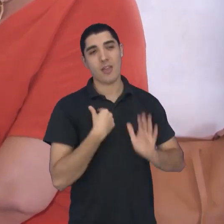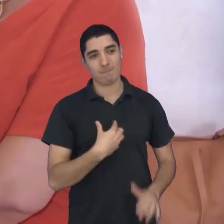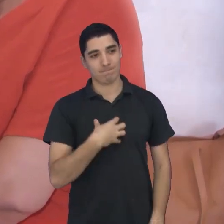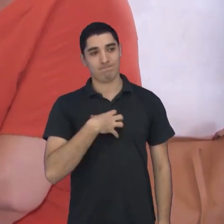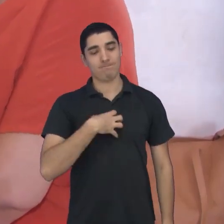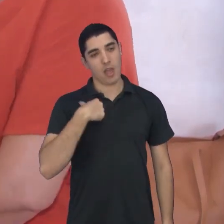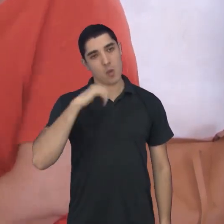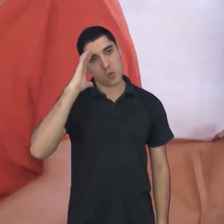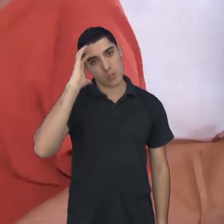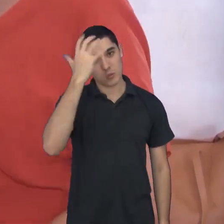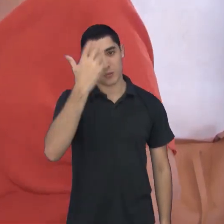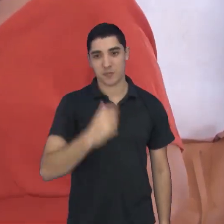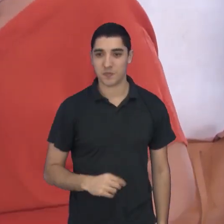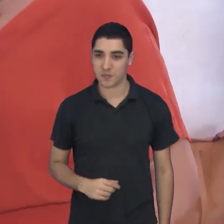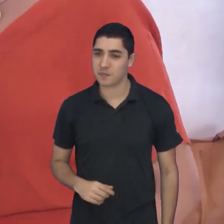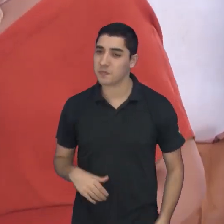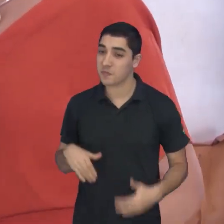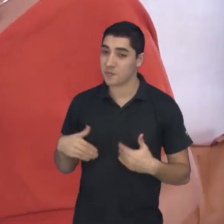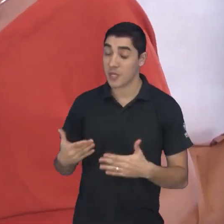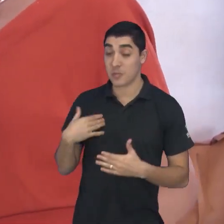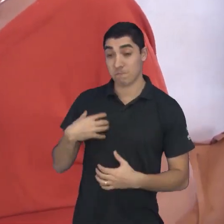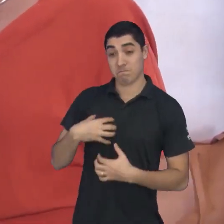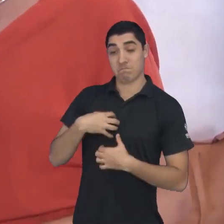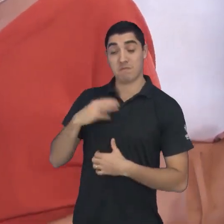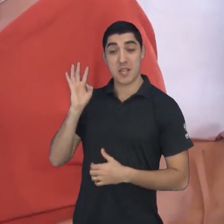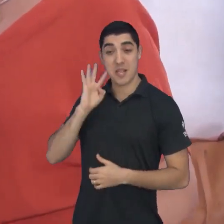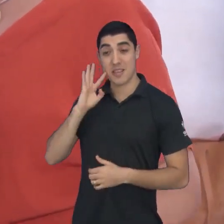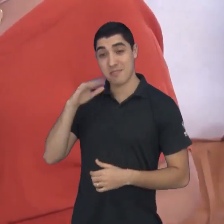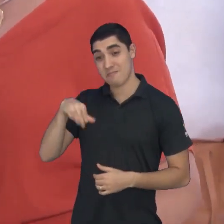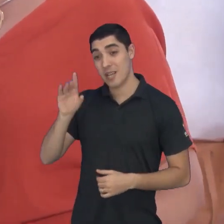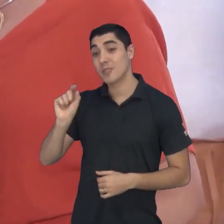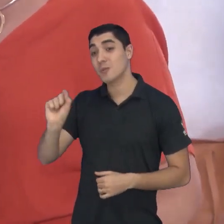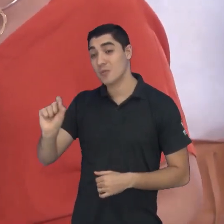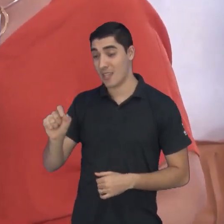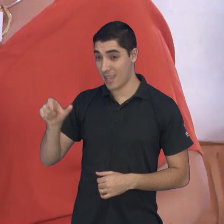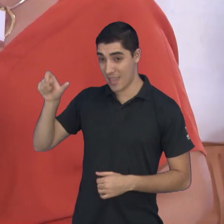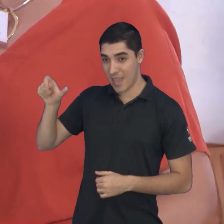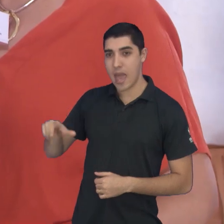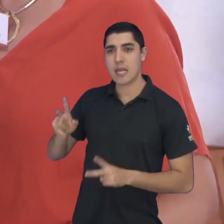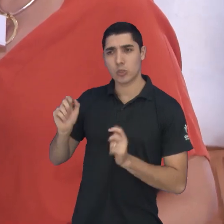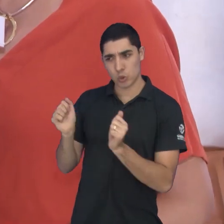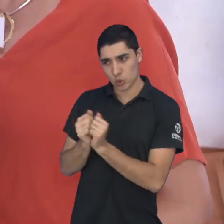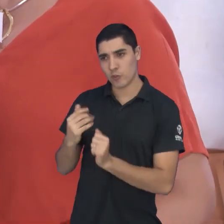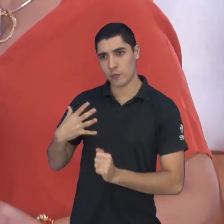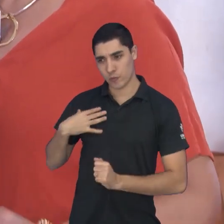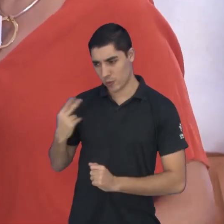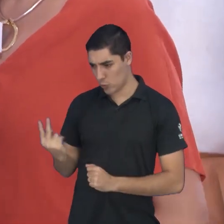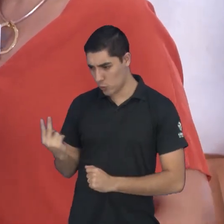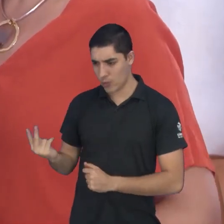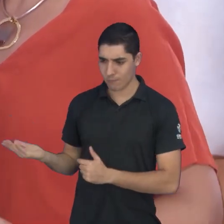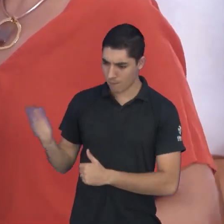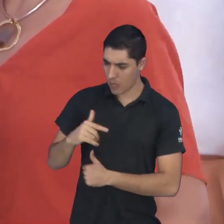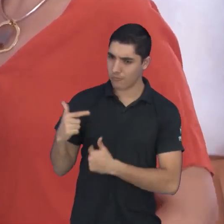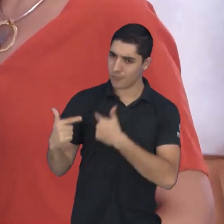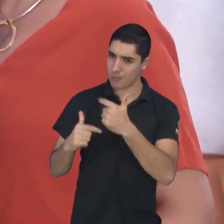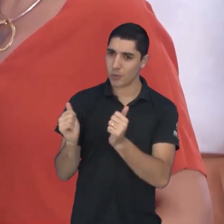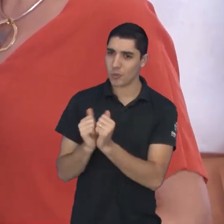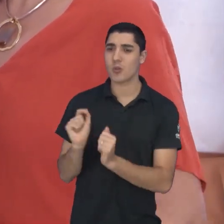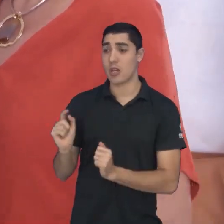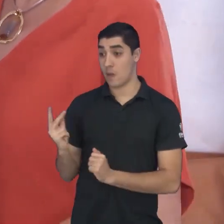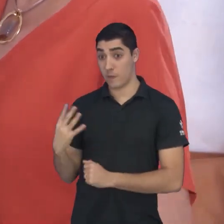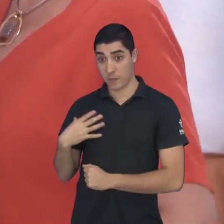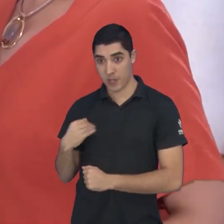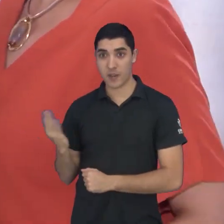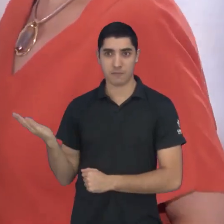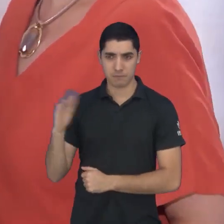tomar a decisão. Ô Dani, mas o que eu achei mais legal aqui é que a Michele coloca os meninos para trabalhar também, viu? Eles ajudam, colocam a mão na